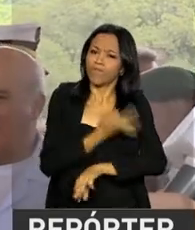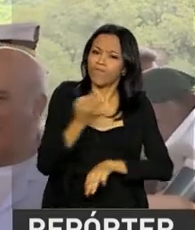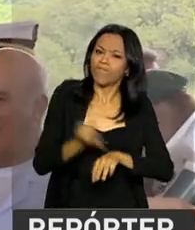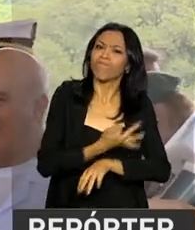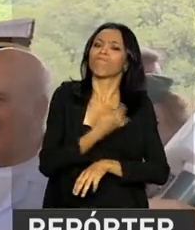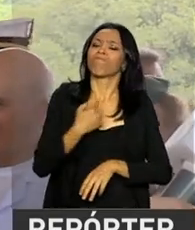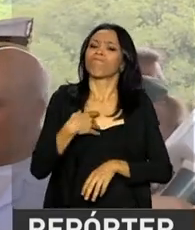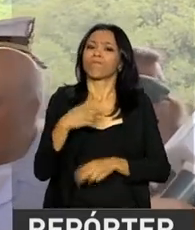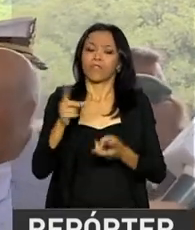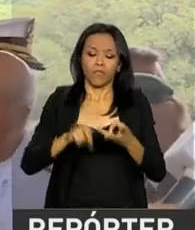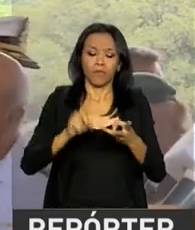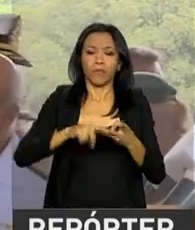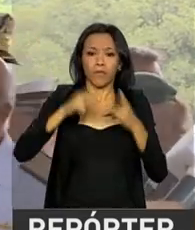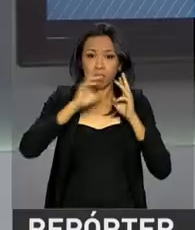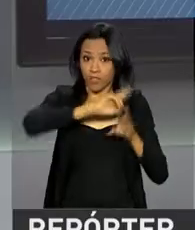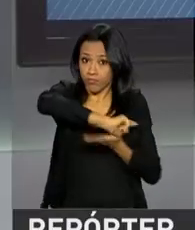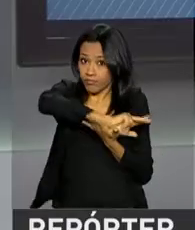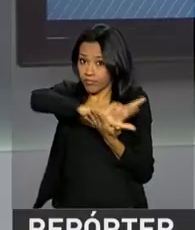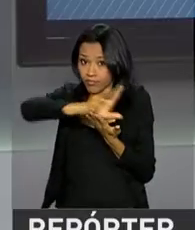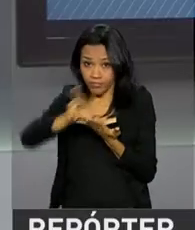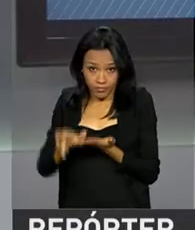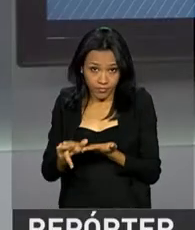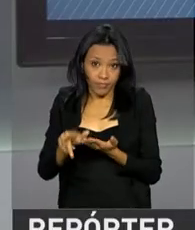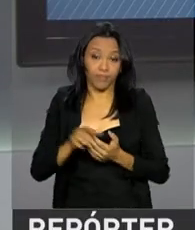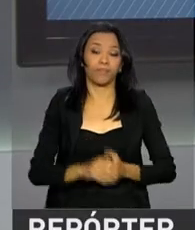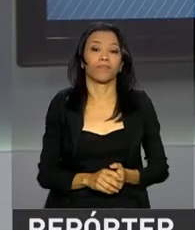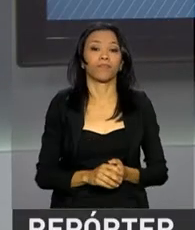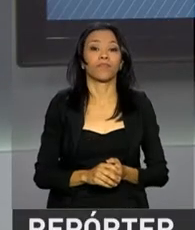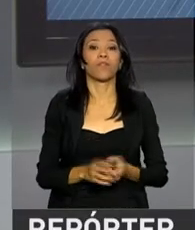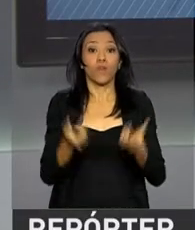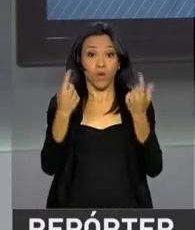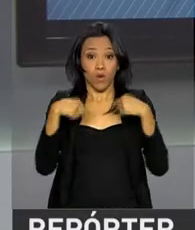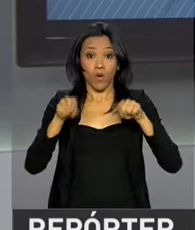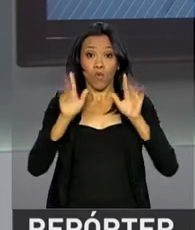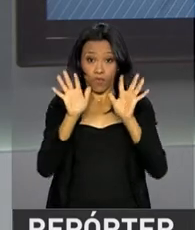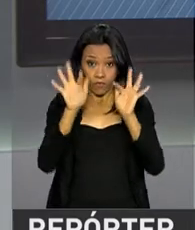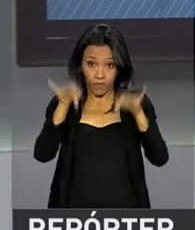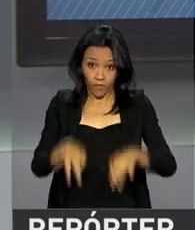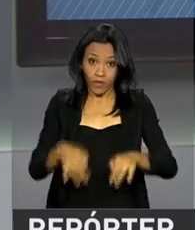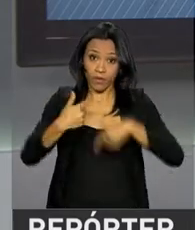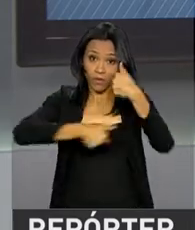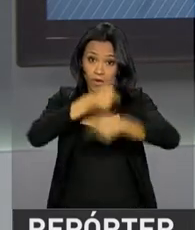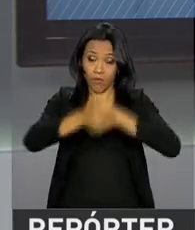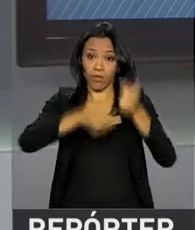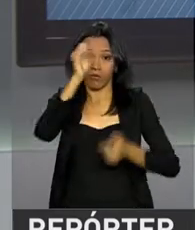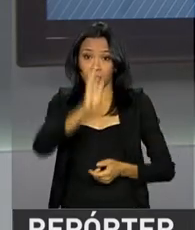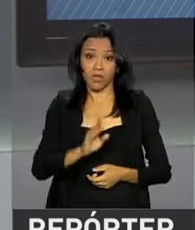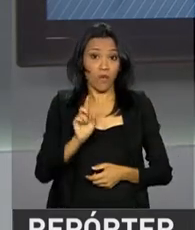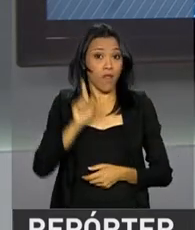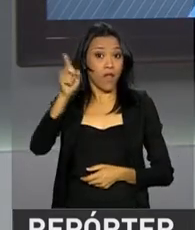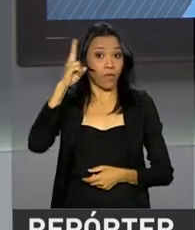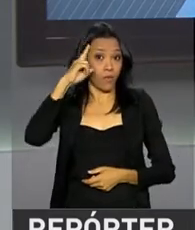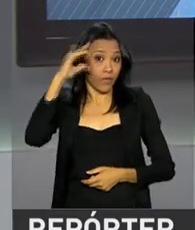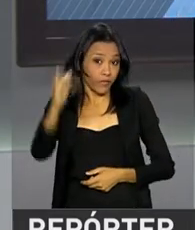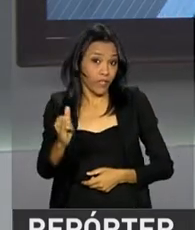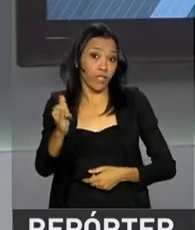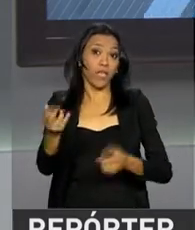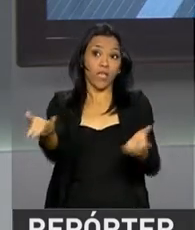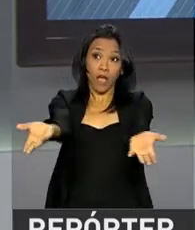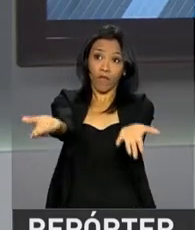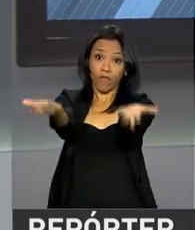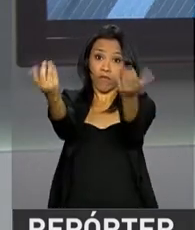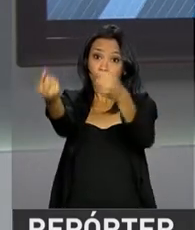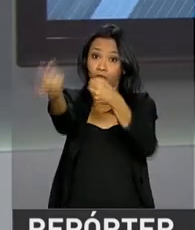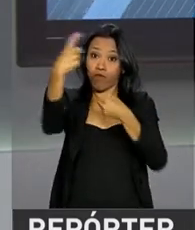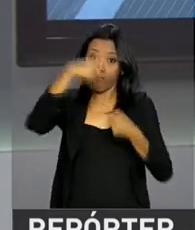cultura do pluralismo o fim das operações do brasil no haiti eo processo de desmobilização foi iniciado em